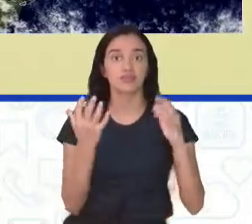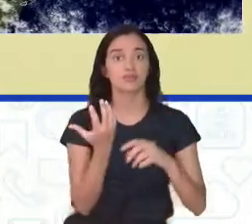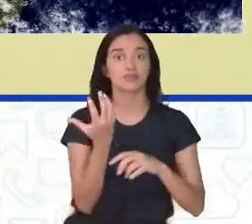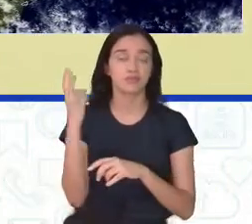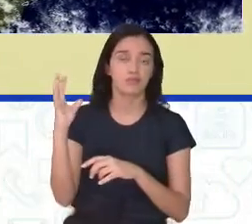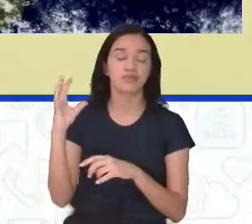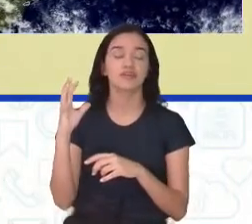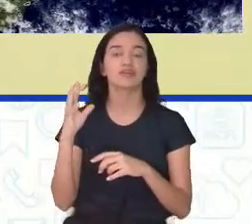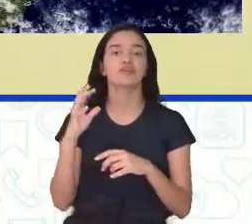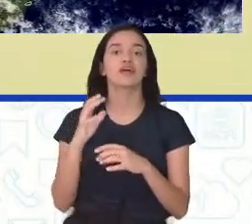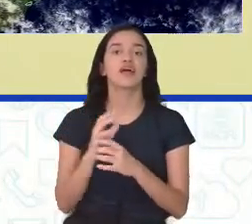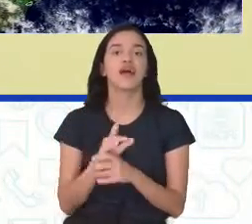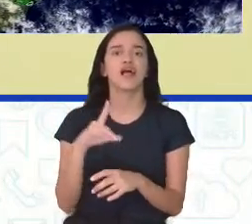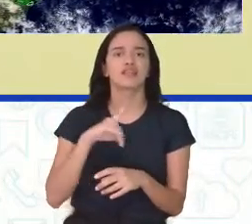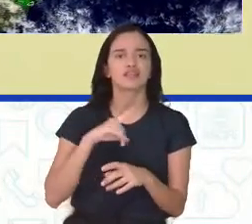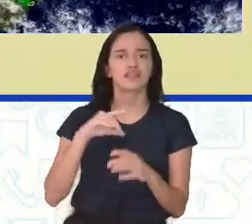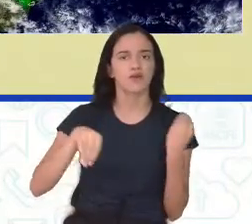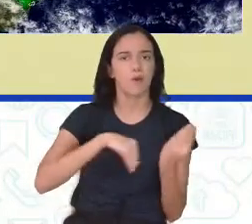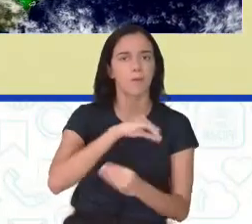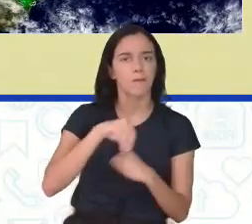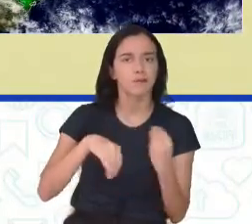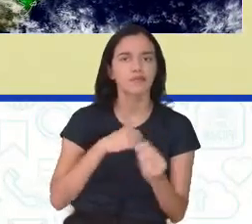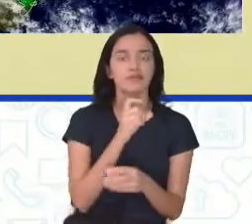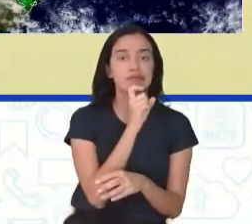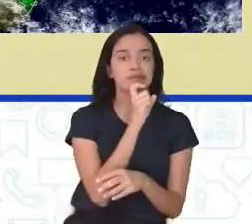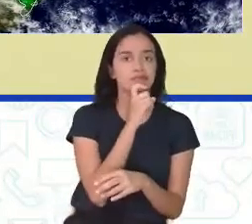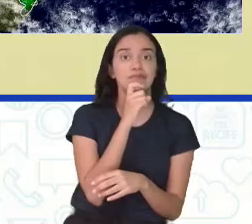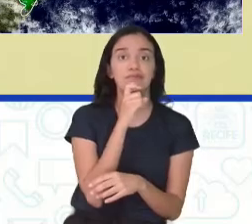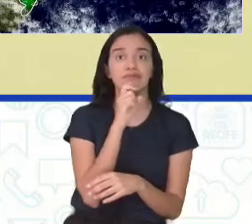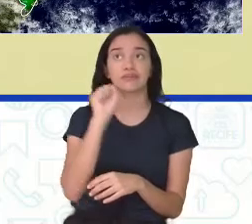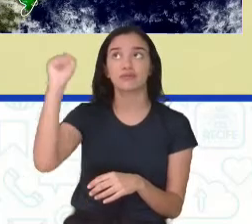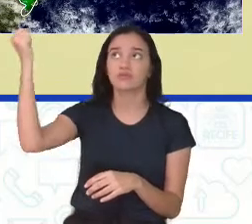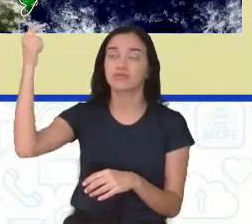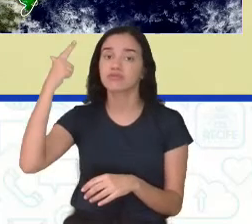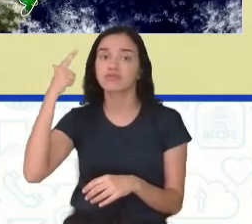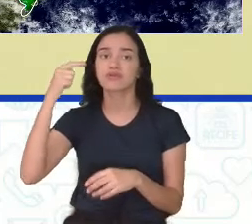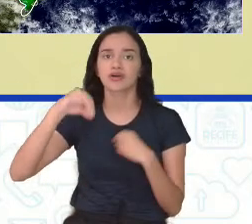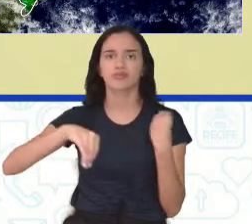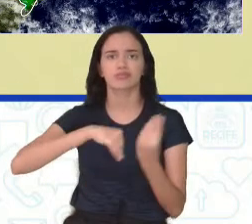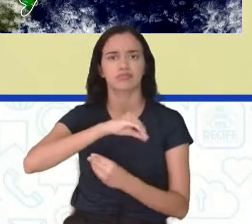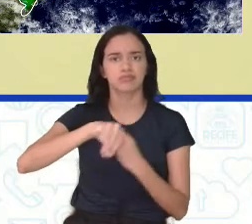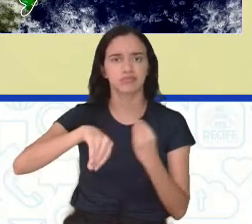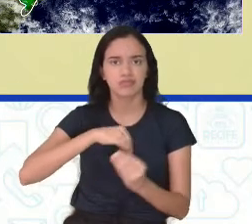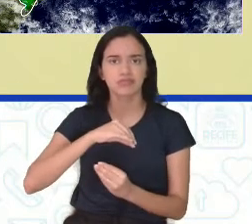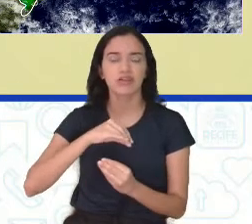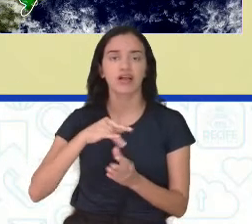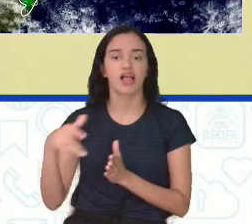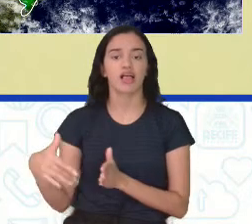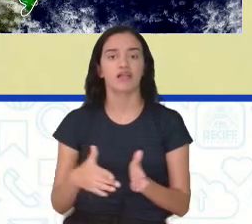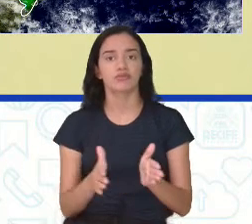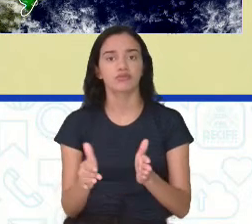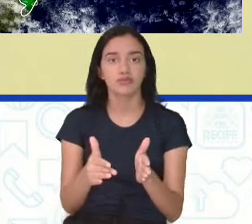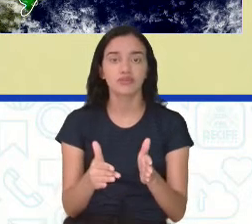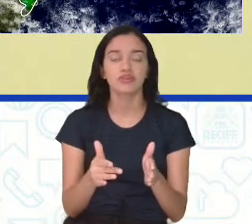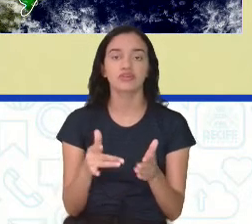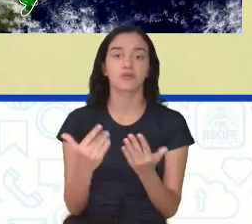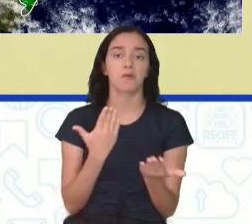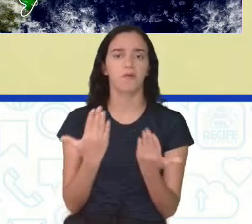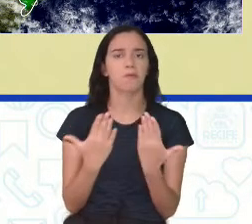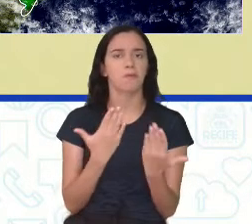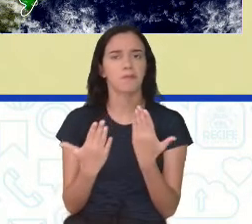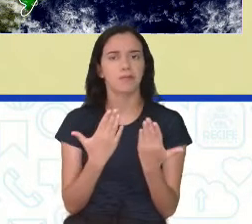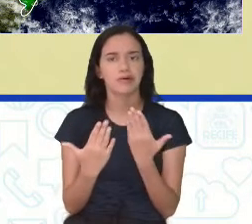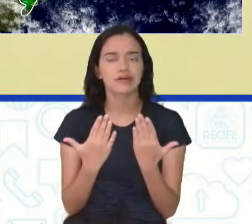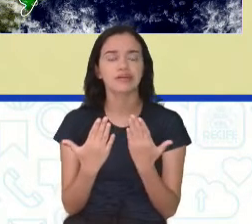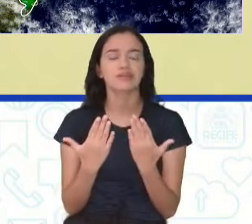transpirando, jogando umidade para esse ar, deixando aquele ambiente bem mais úmido. A vazão dos rios voadores é comparada à vazão do